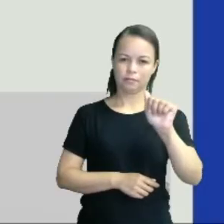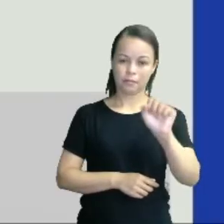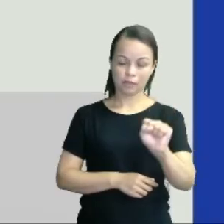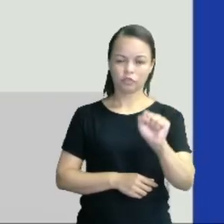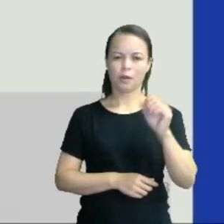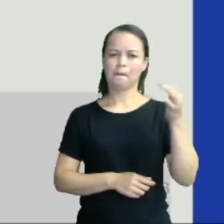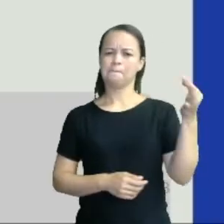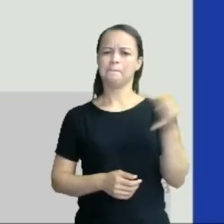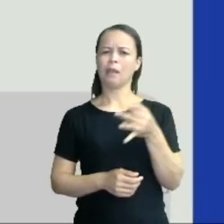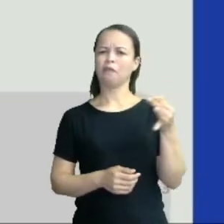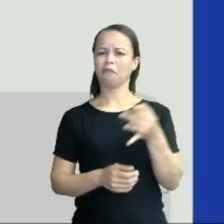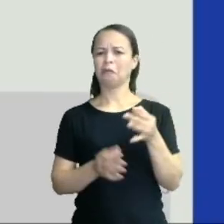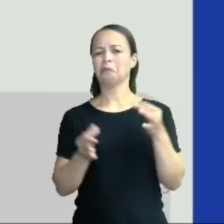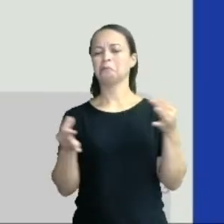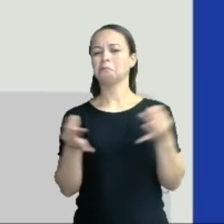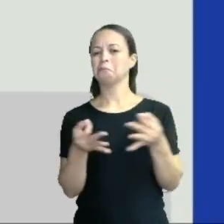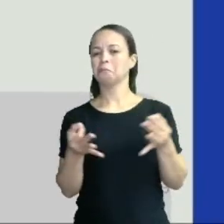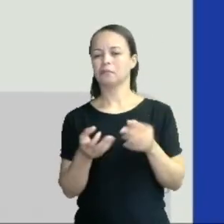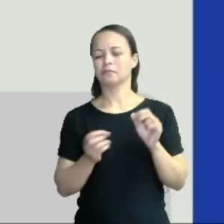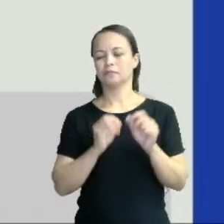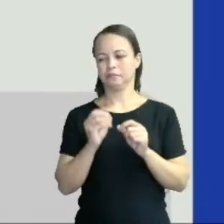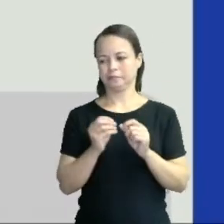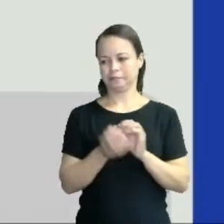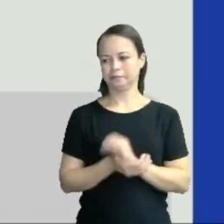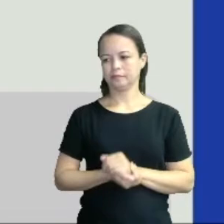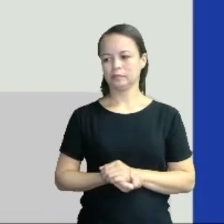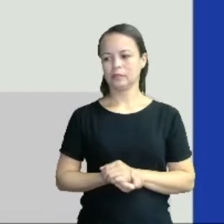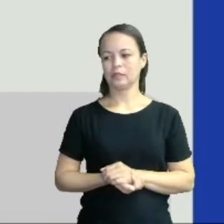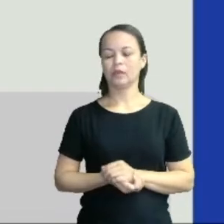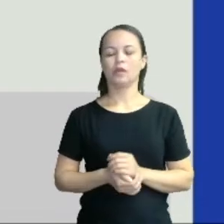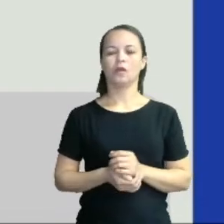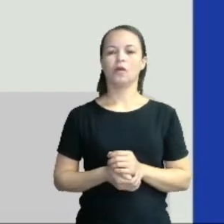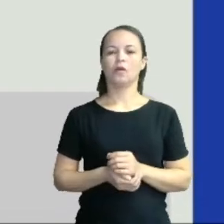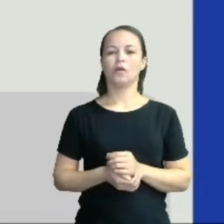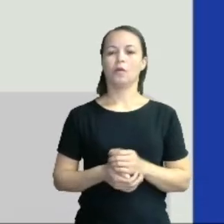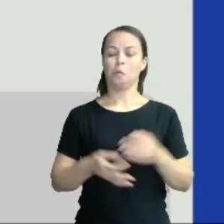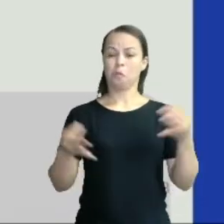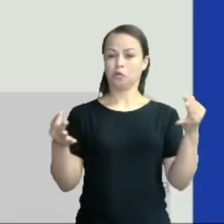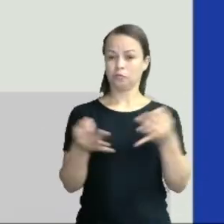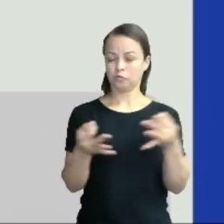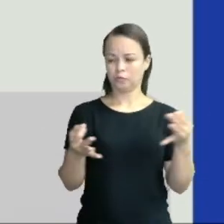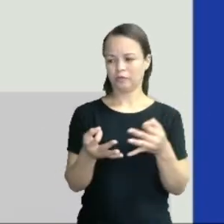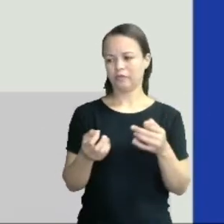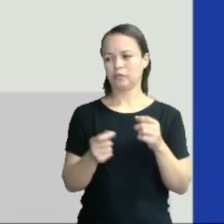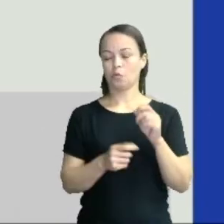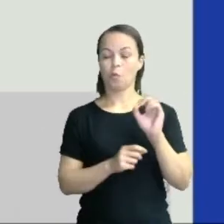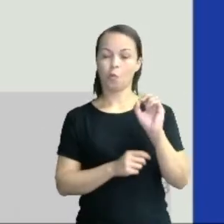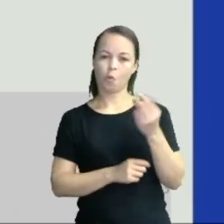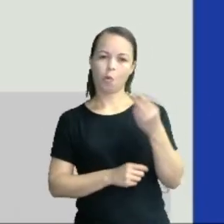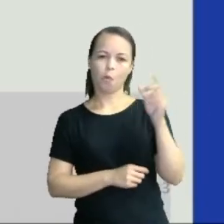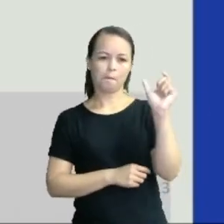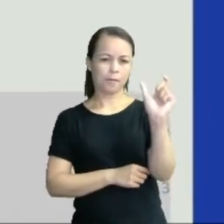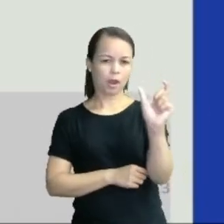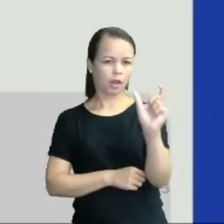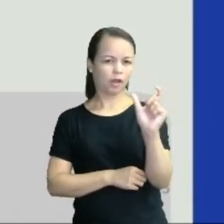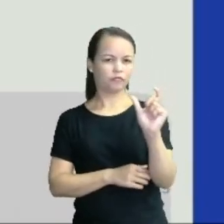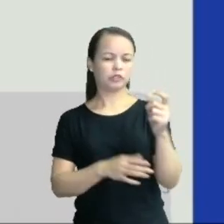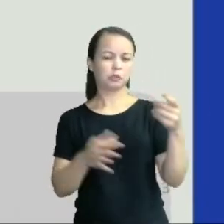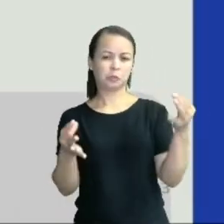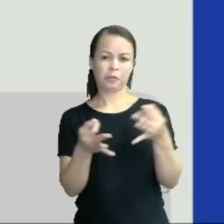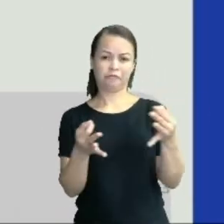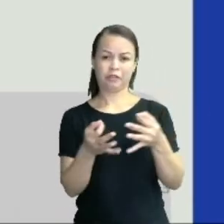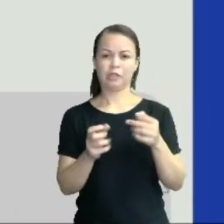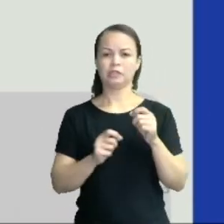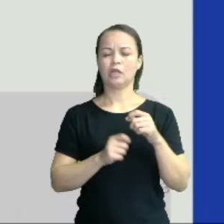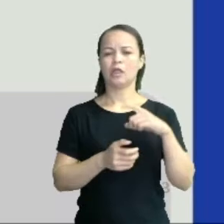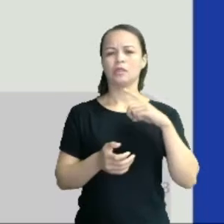né? Chamados de homônimos perfeitos. Homônimos perfeitos ou palavras perfeitas